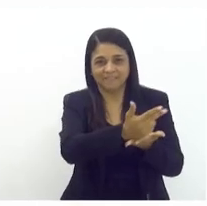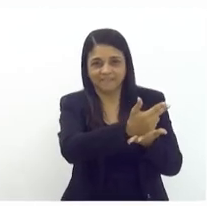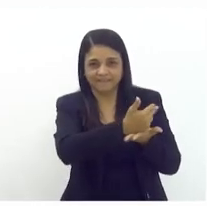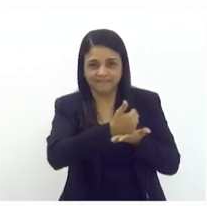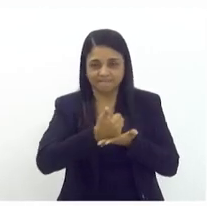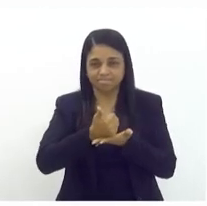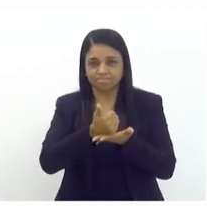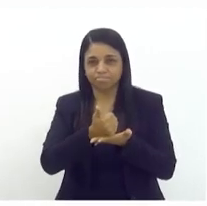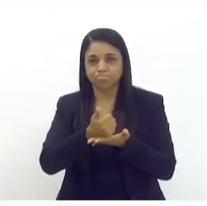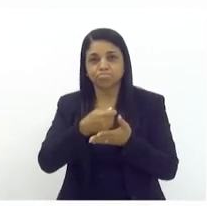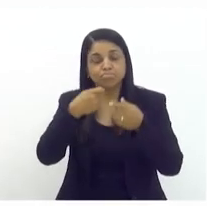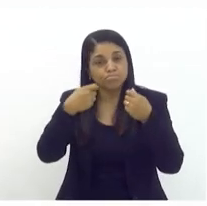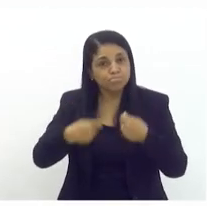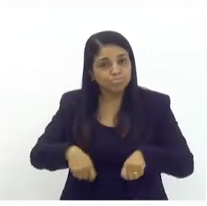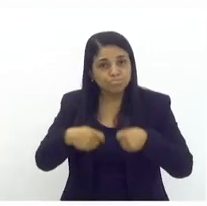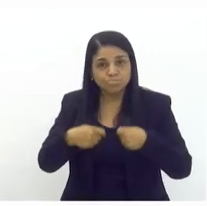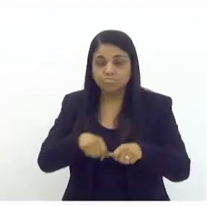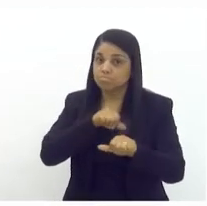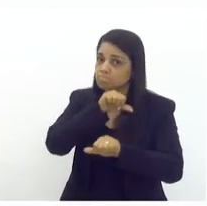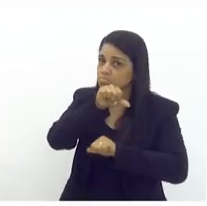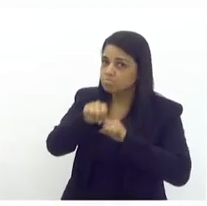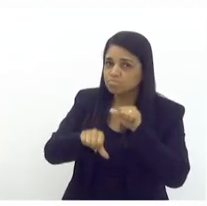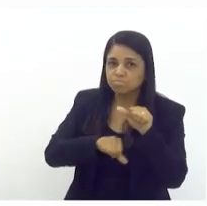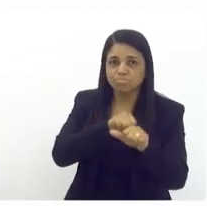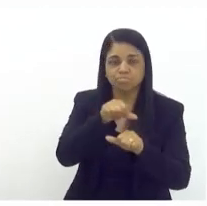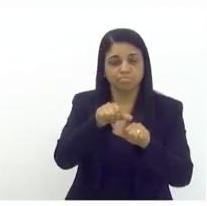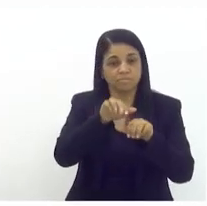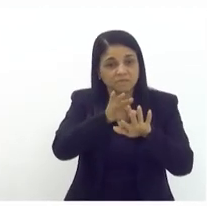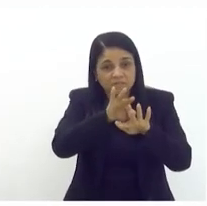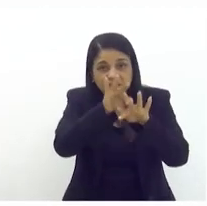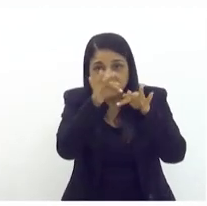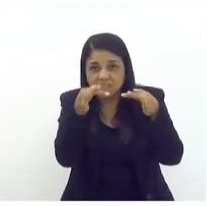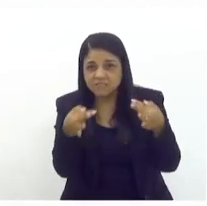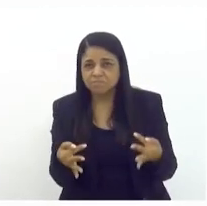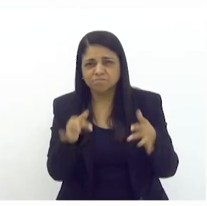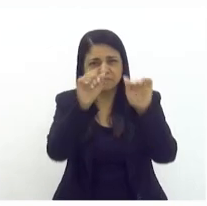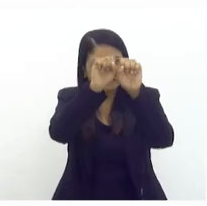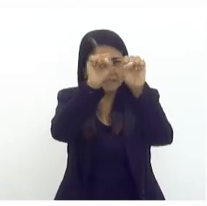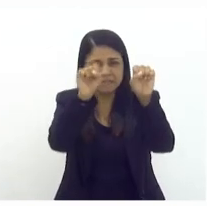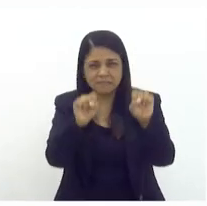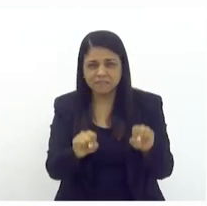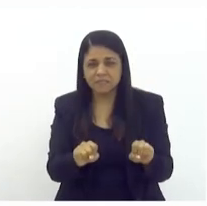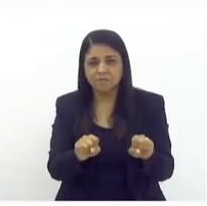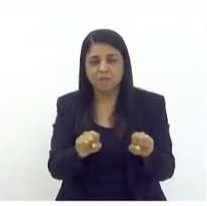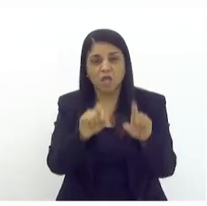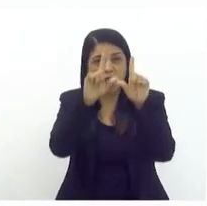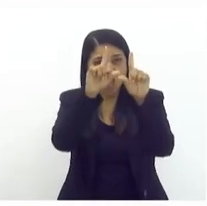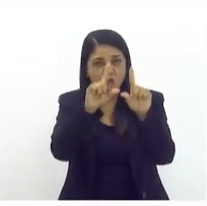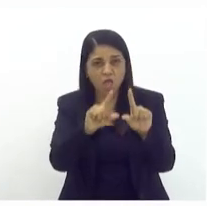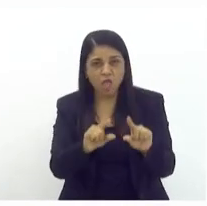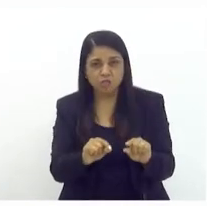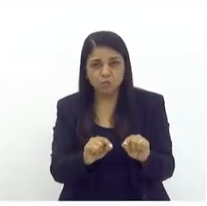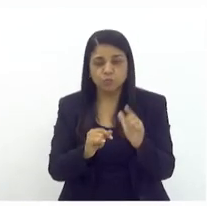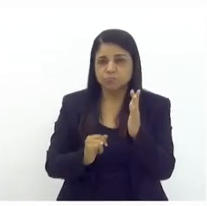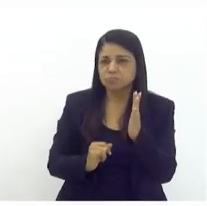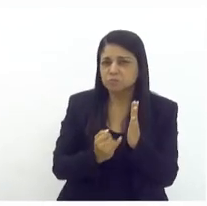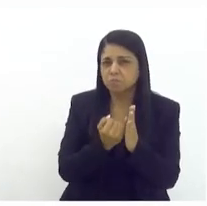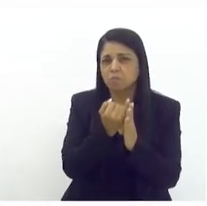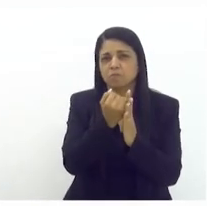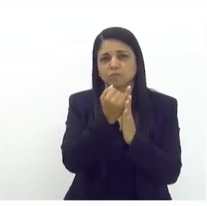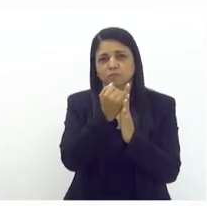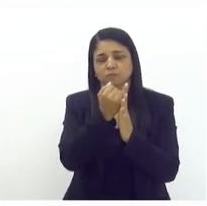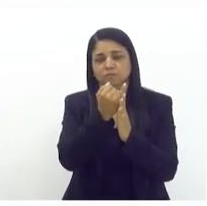Precisamos de uma reforma que simplifica o sistema tributário reduz a custos